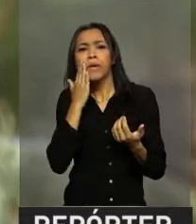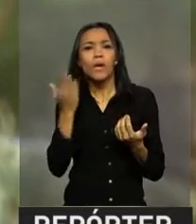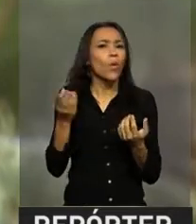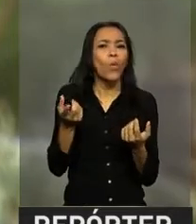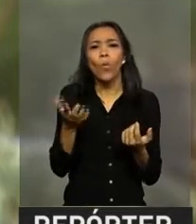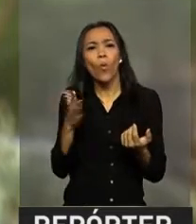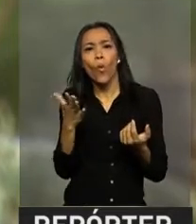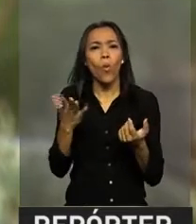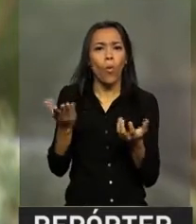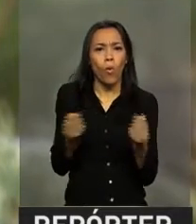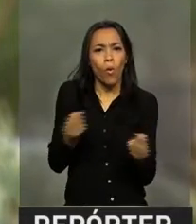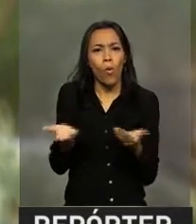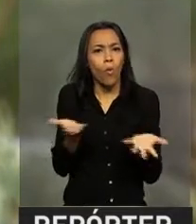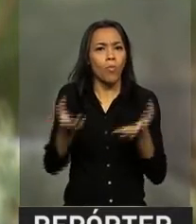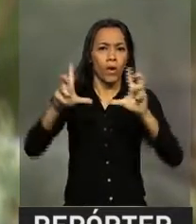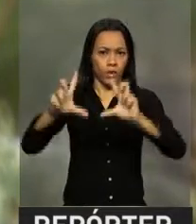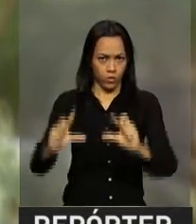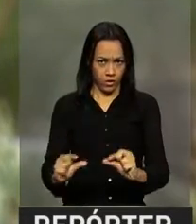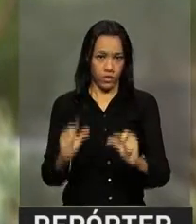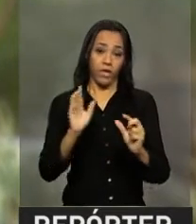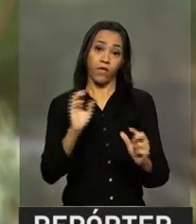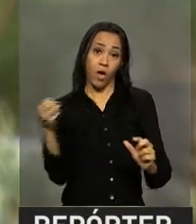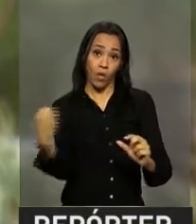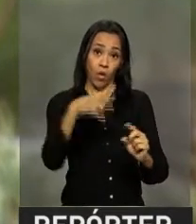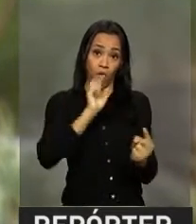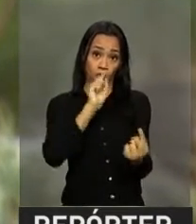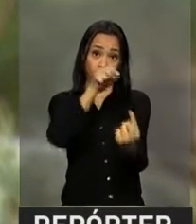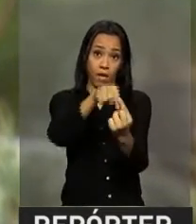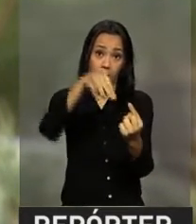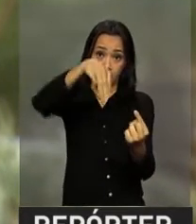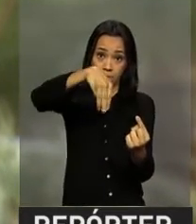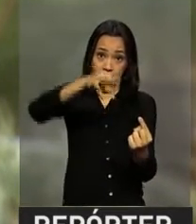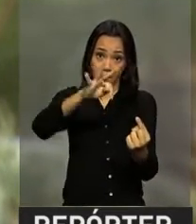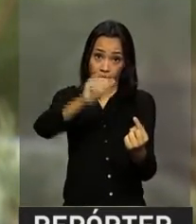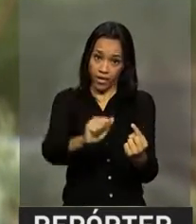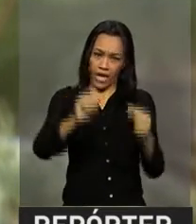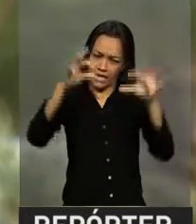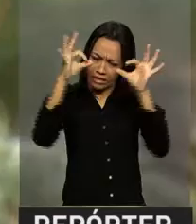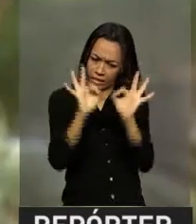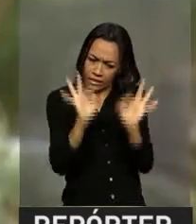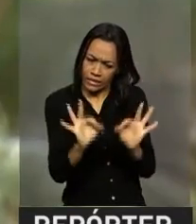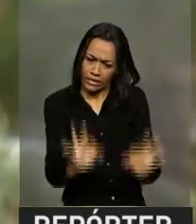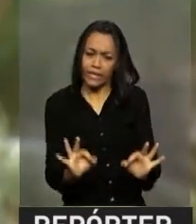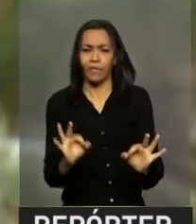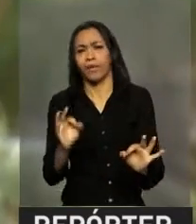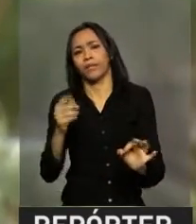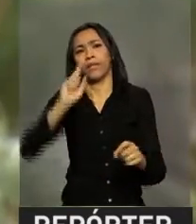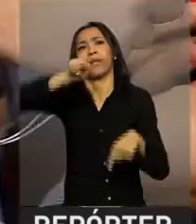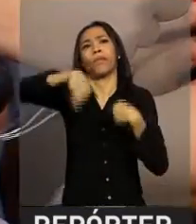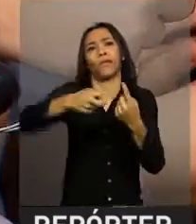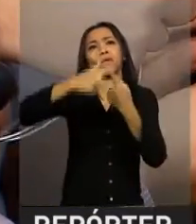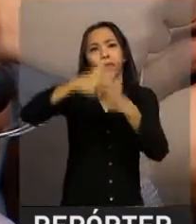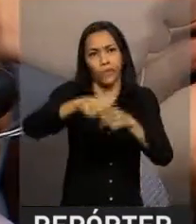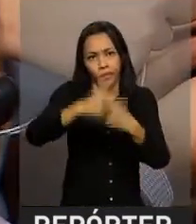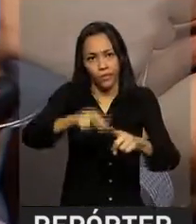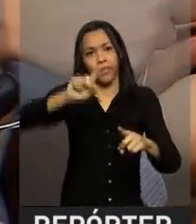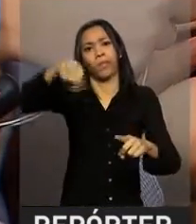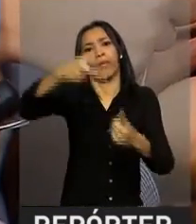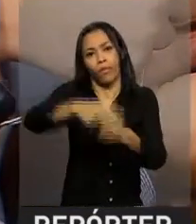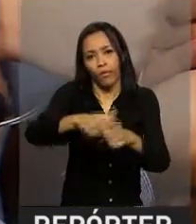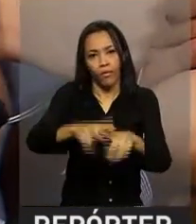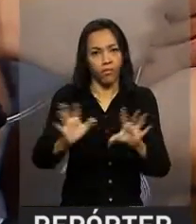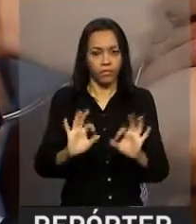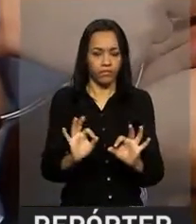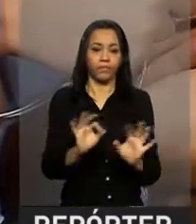meta fiscal e afirmou que a nova meta será um dado preciso para que não haja necessidade de novas alterações. O número